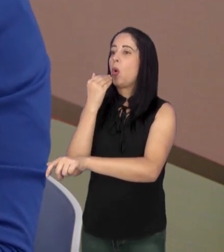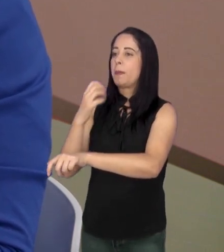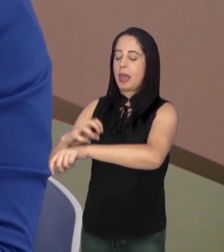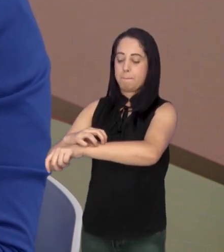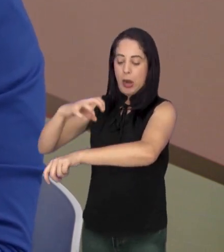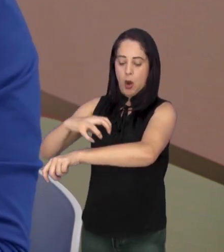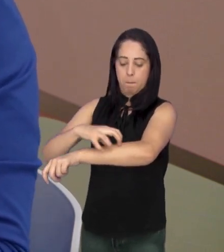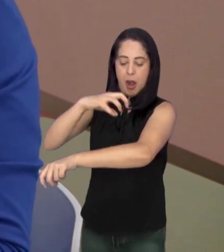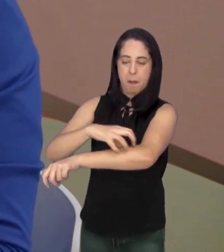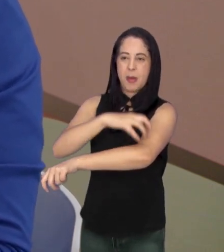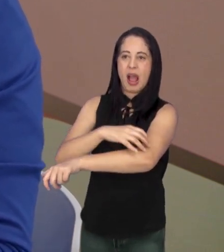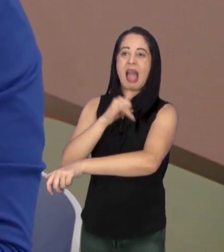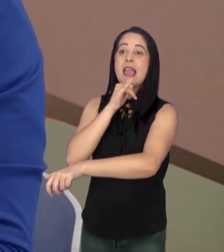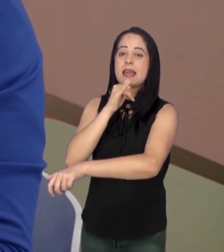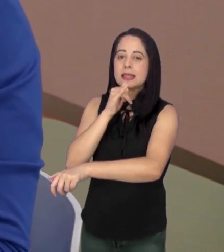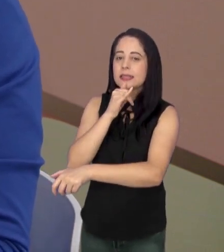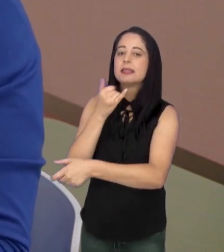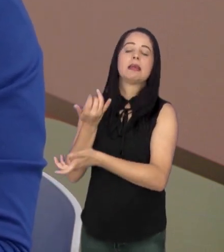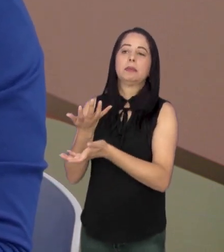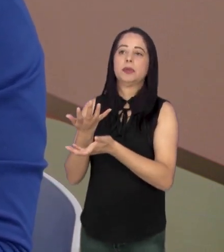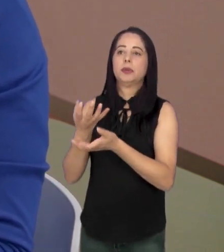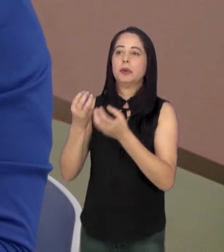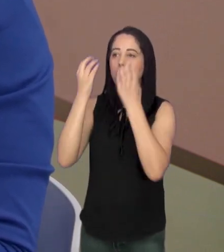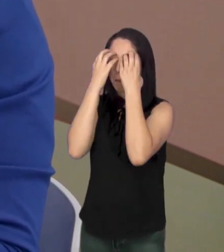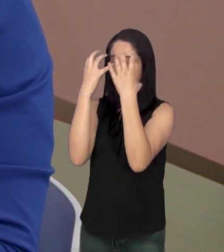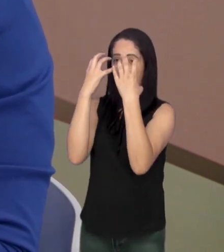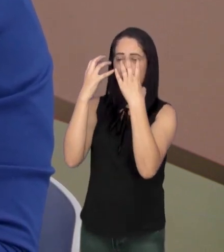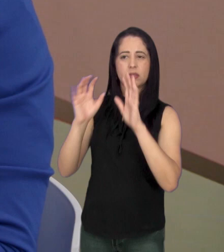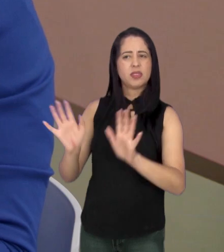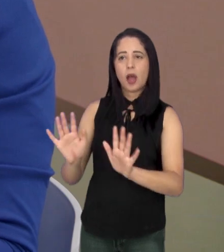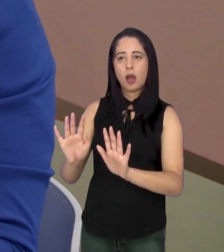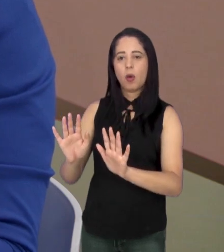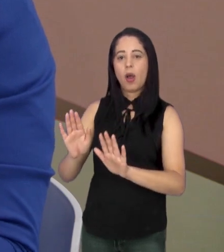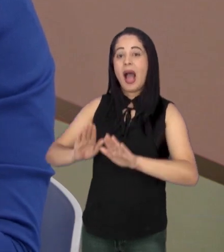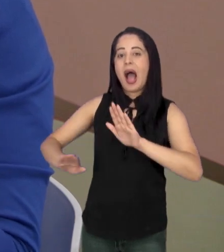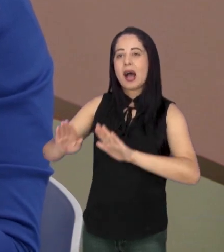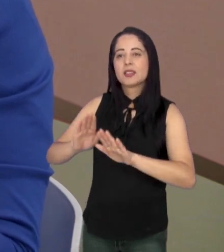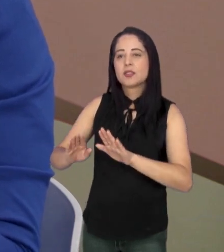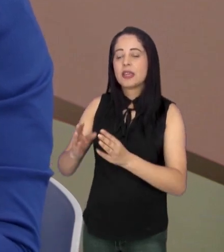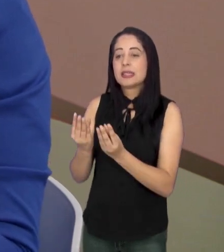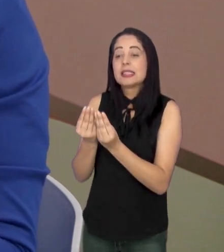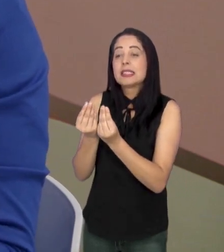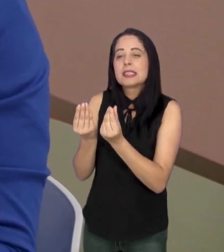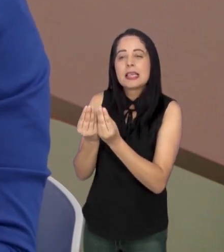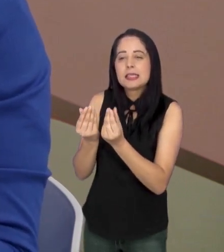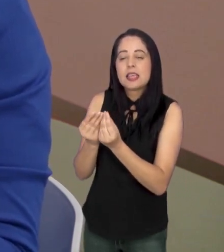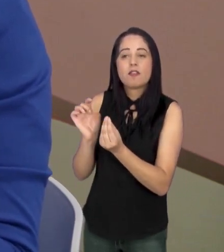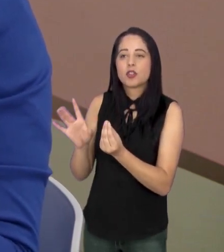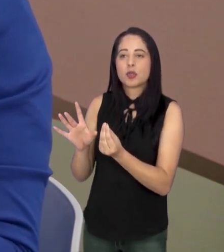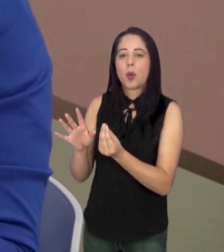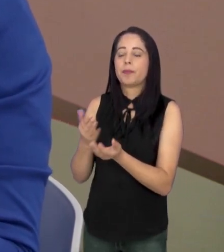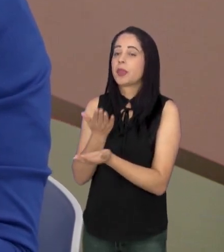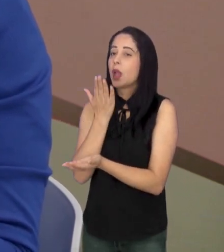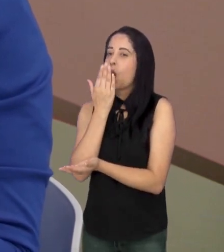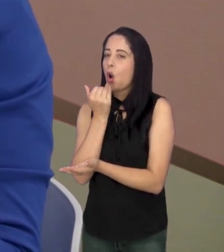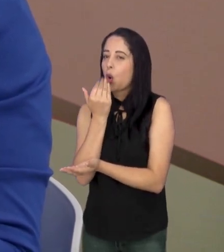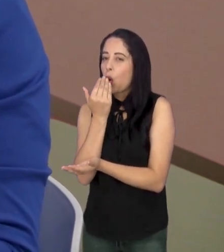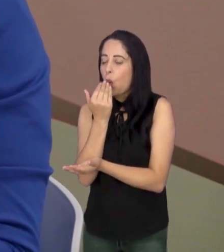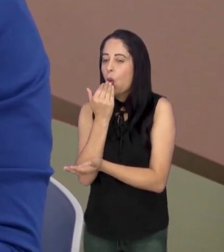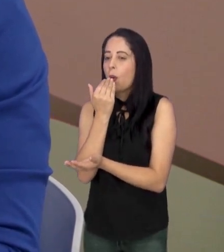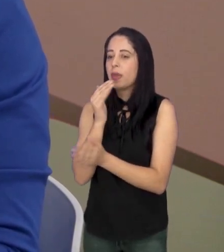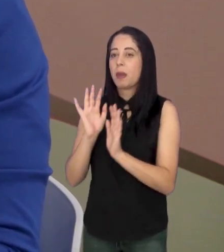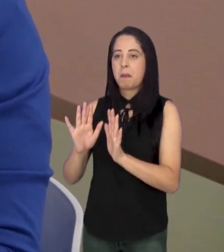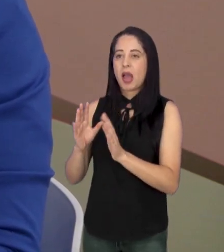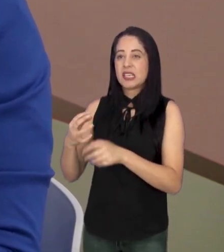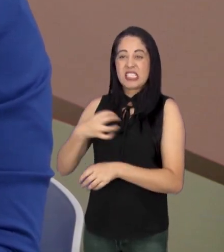de glote, igual quando come camarão, ou inchar os olhos. Não, a sensibilidade alimentar, ela é um pouco mais branda, você não sente de cara, mas ela vai